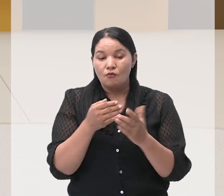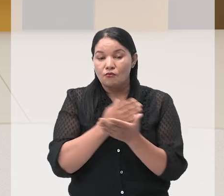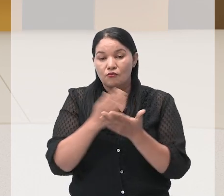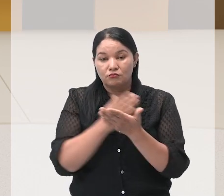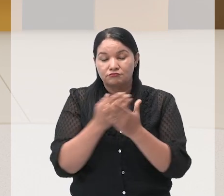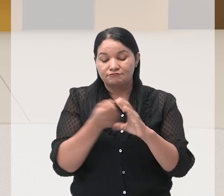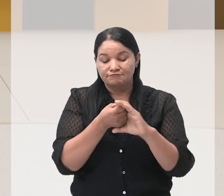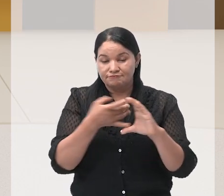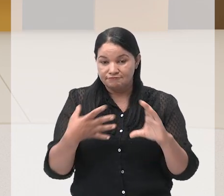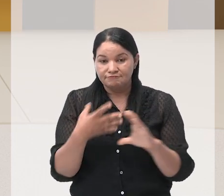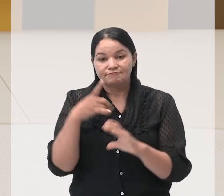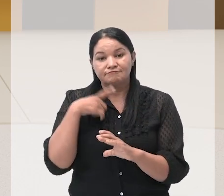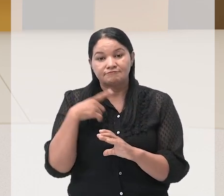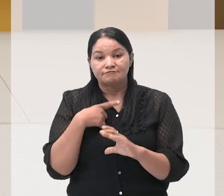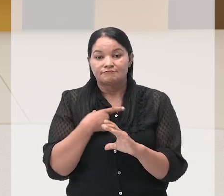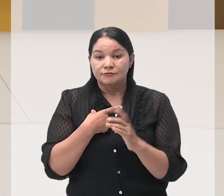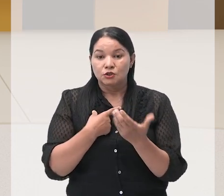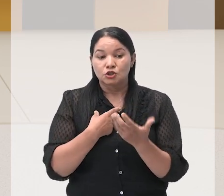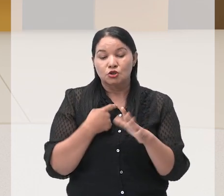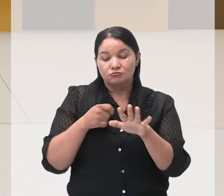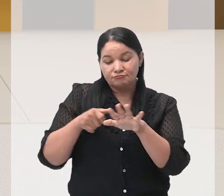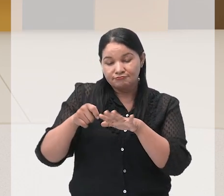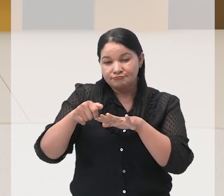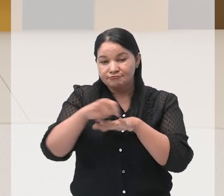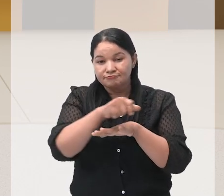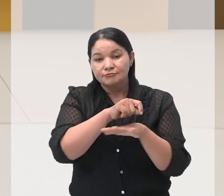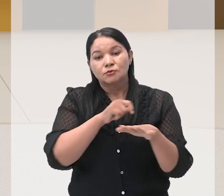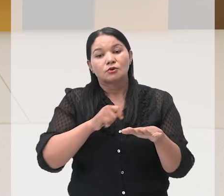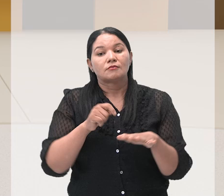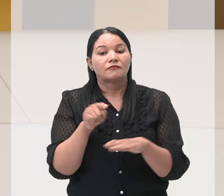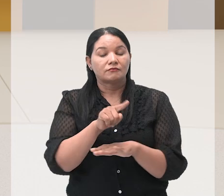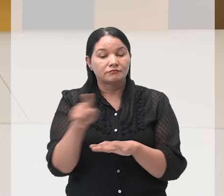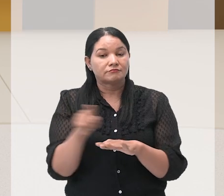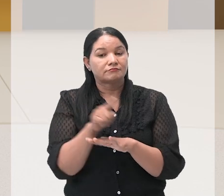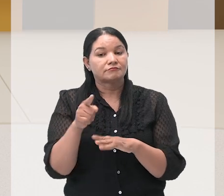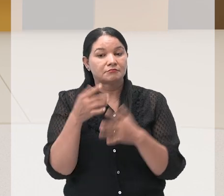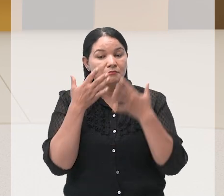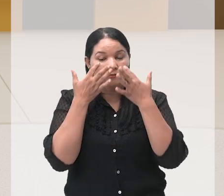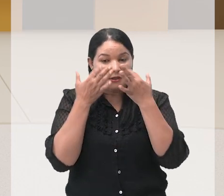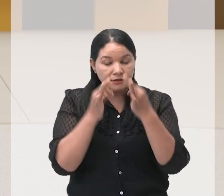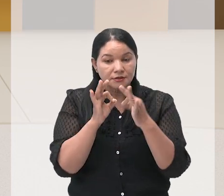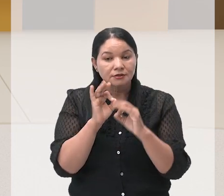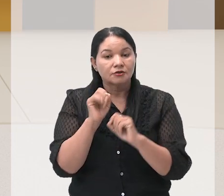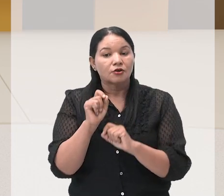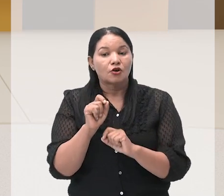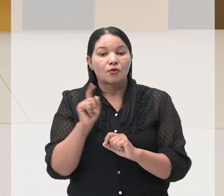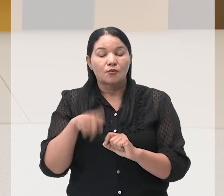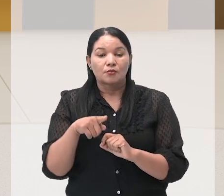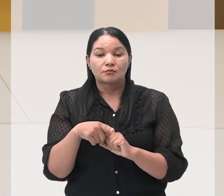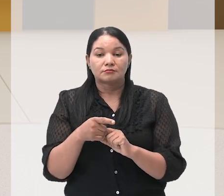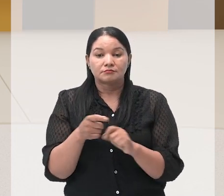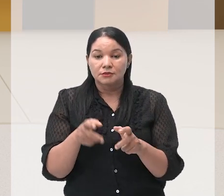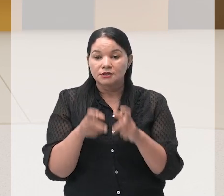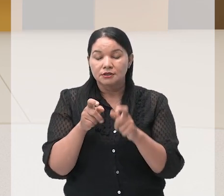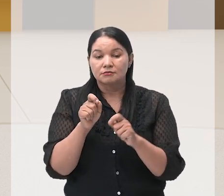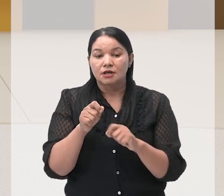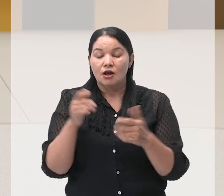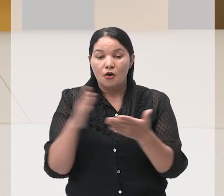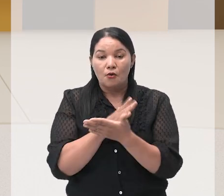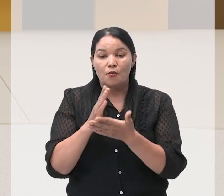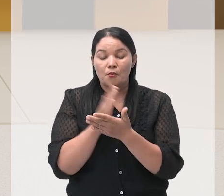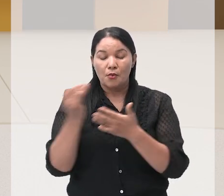de fake news, para vocês terem uma base. E quando se depararem com alguma notícia que